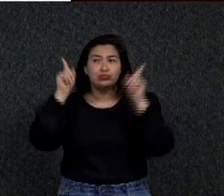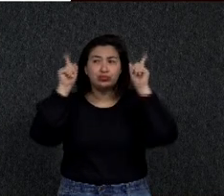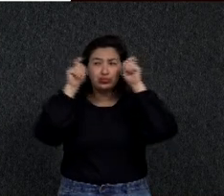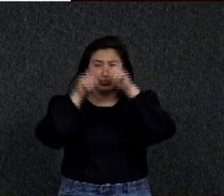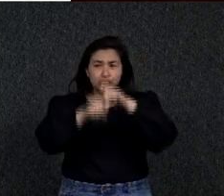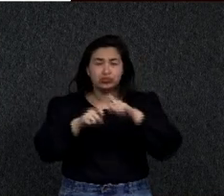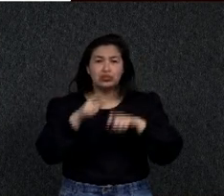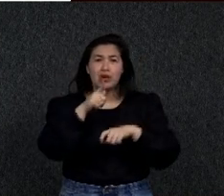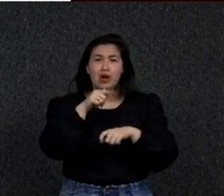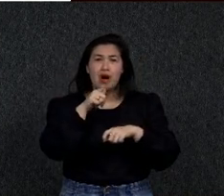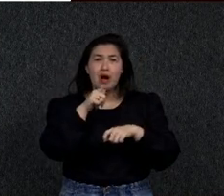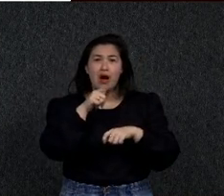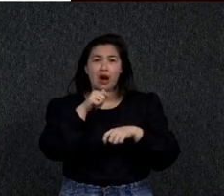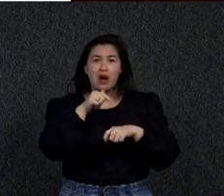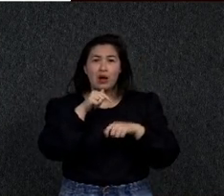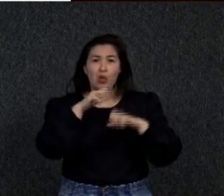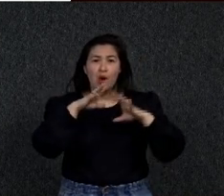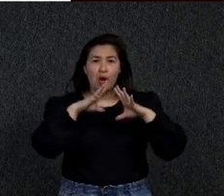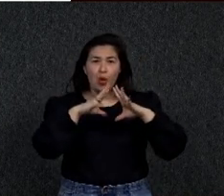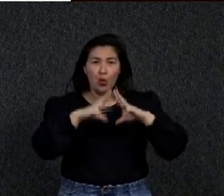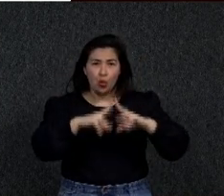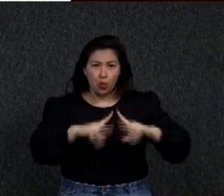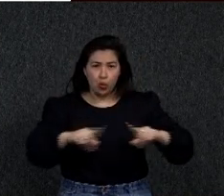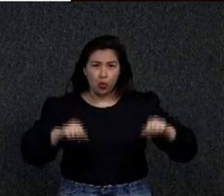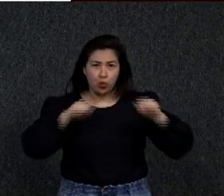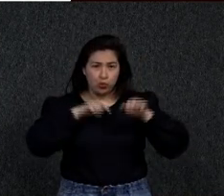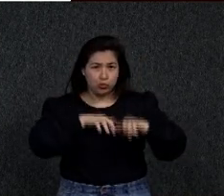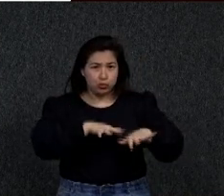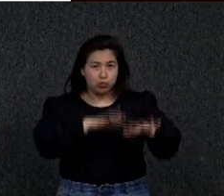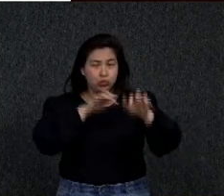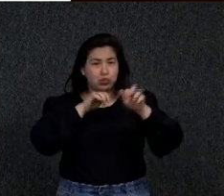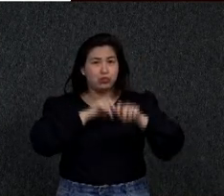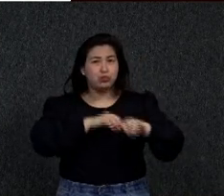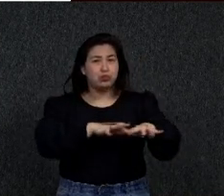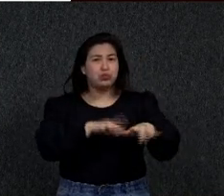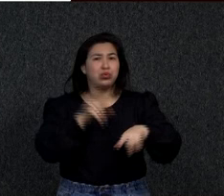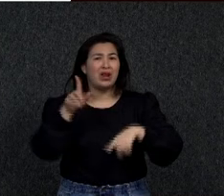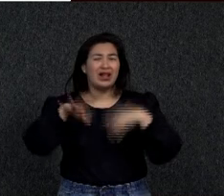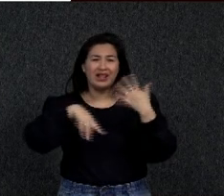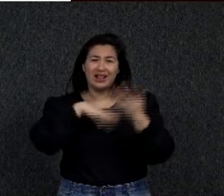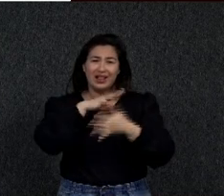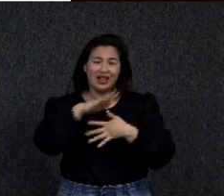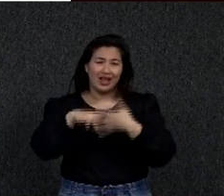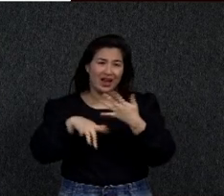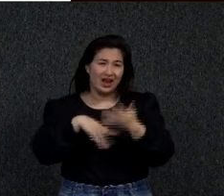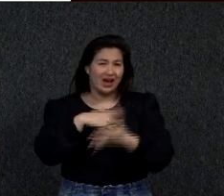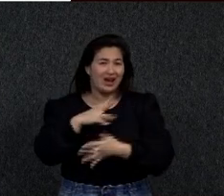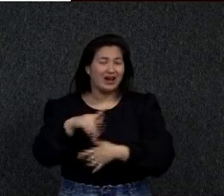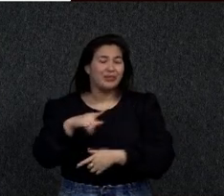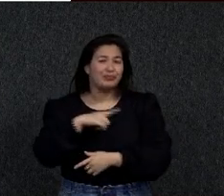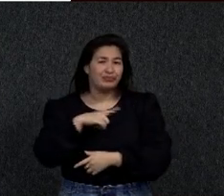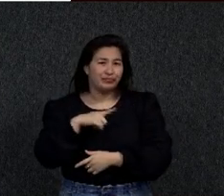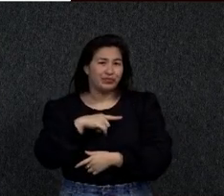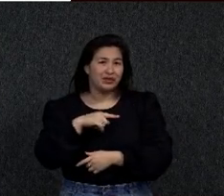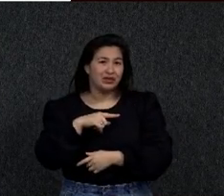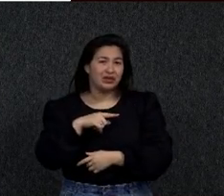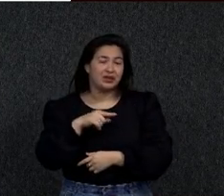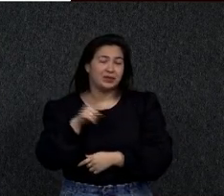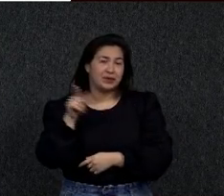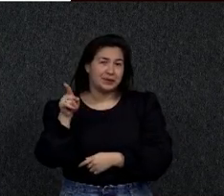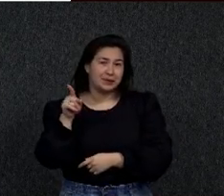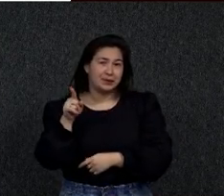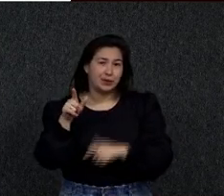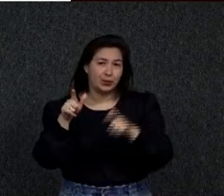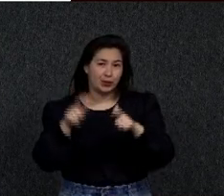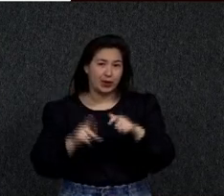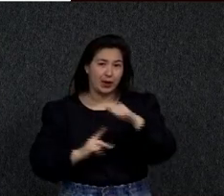imagem, a parte em azul, era o rio antes de 1982,